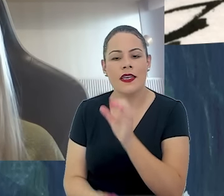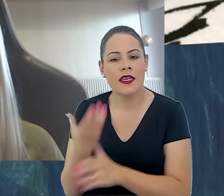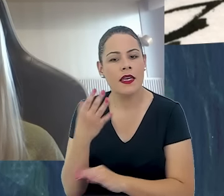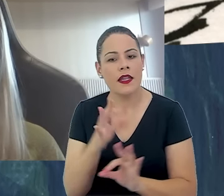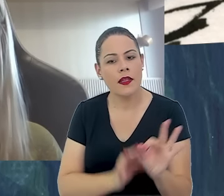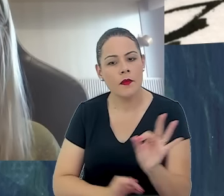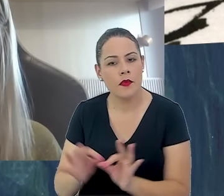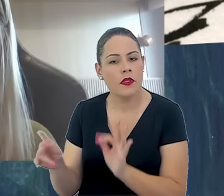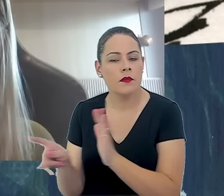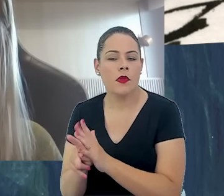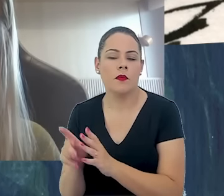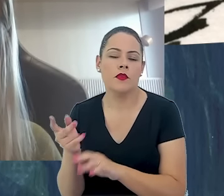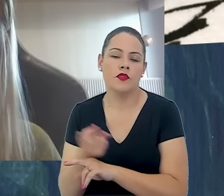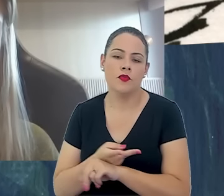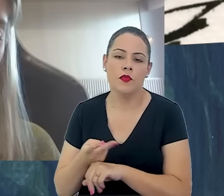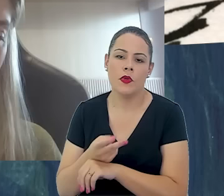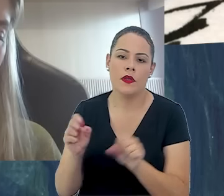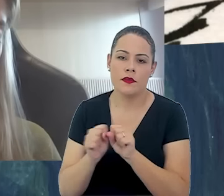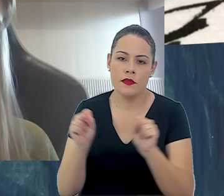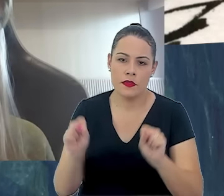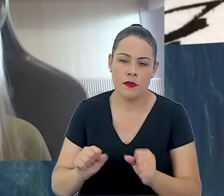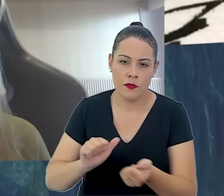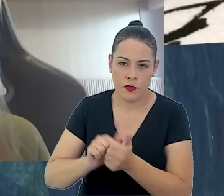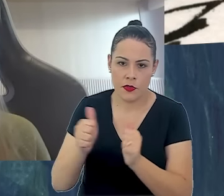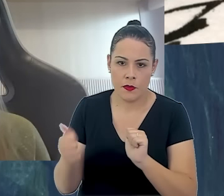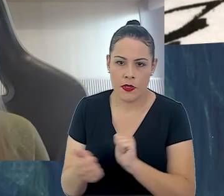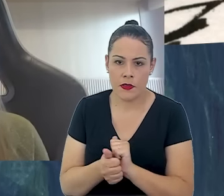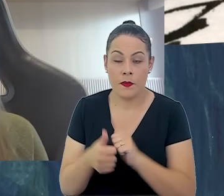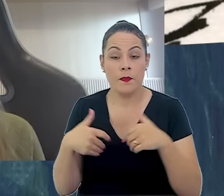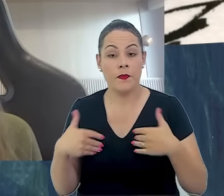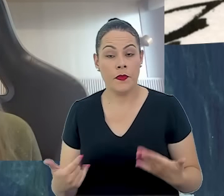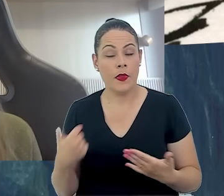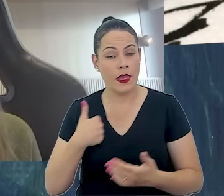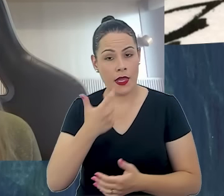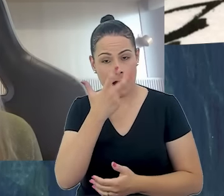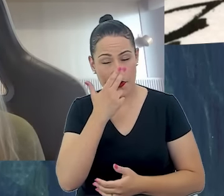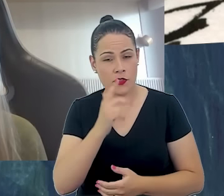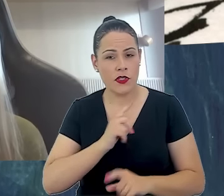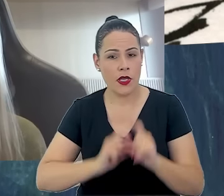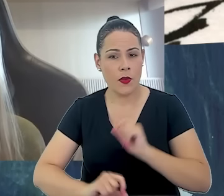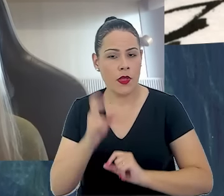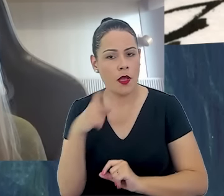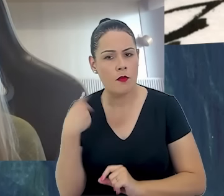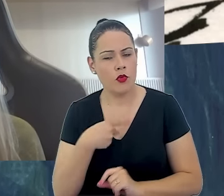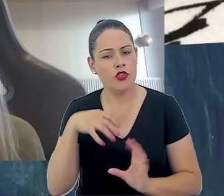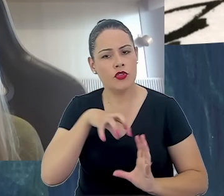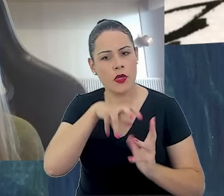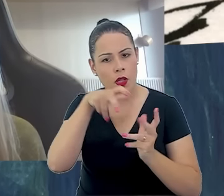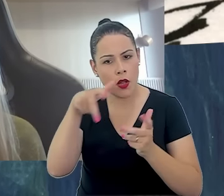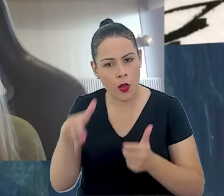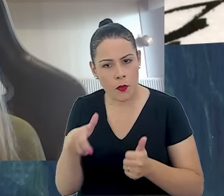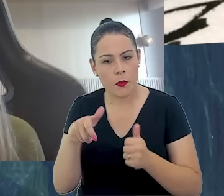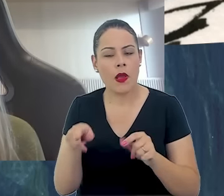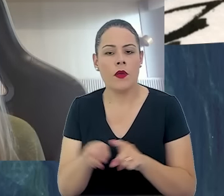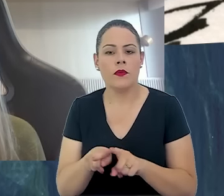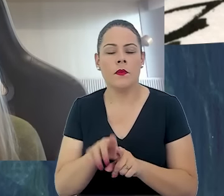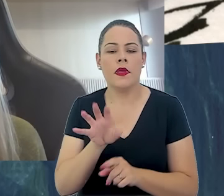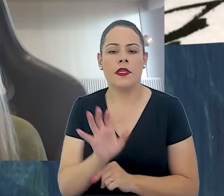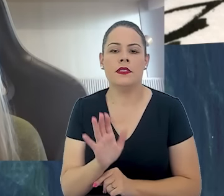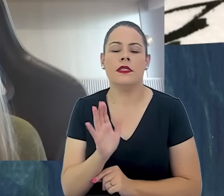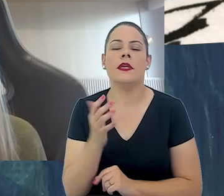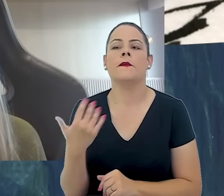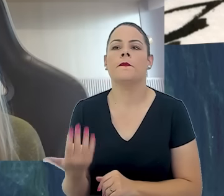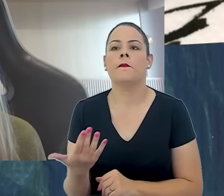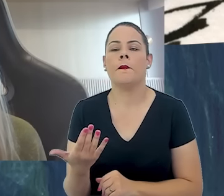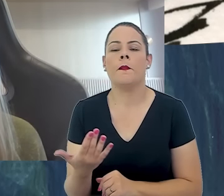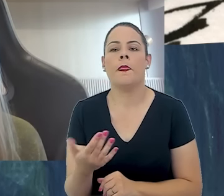de buscar já sistema de adaptação. Aí eu acho que entram políticas globais, você falou de blended finance, tem